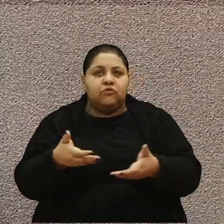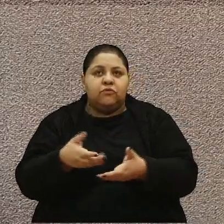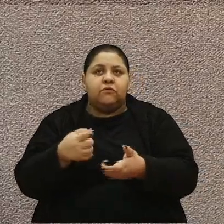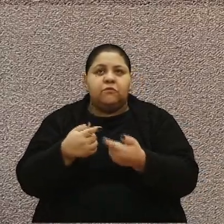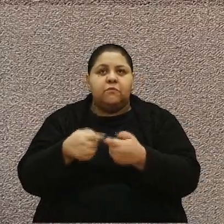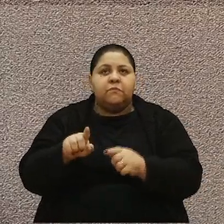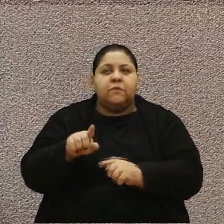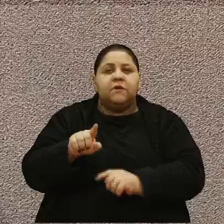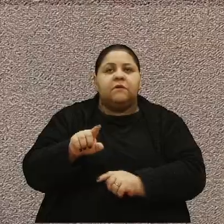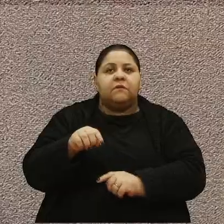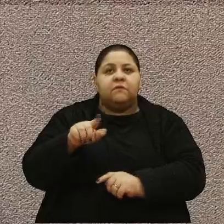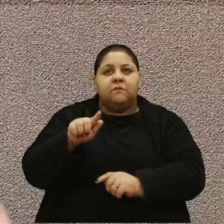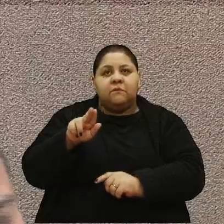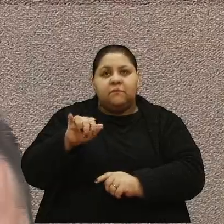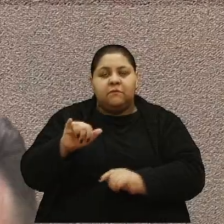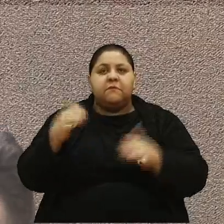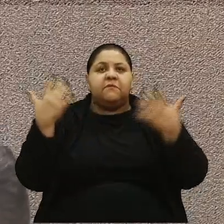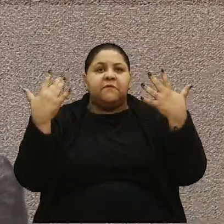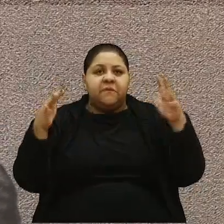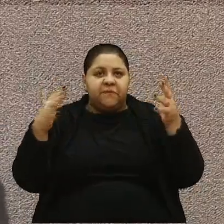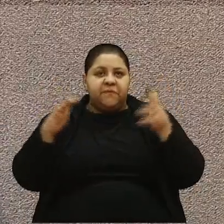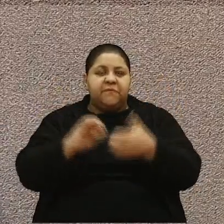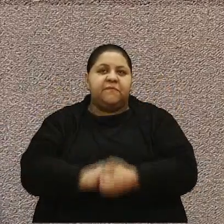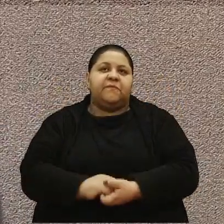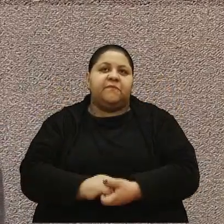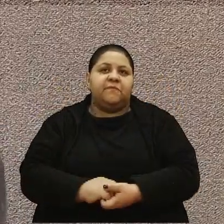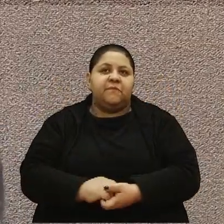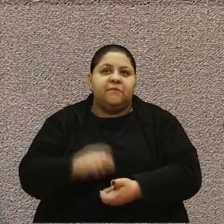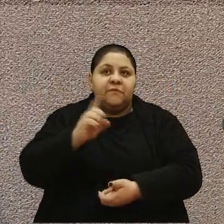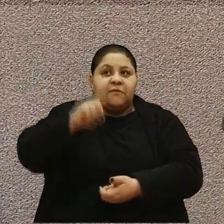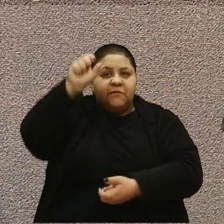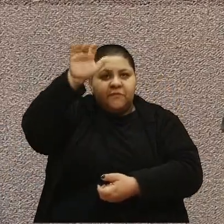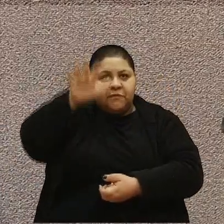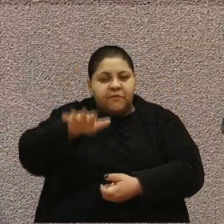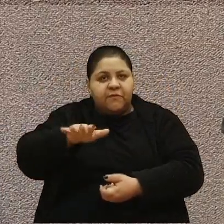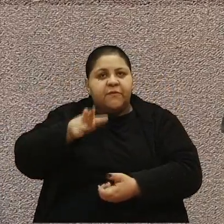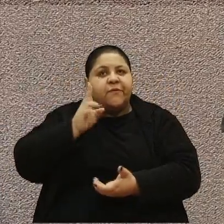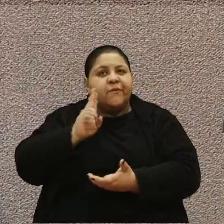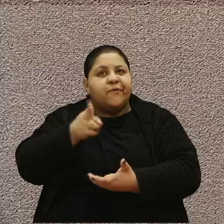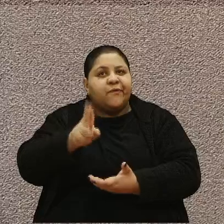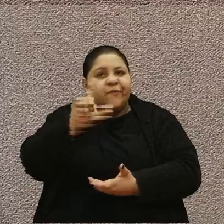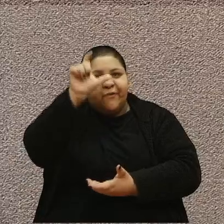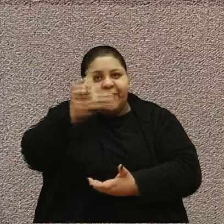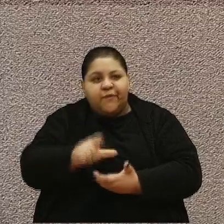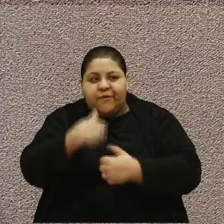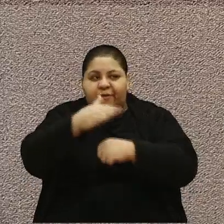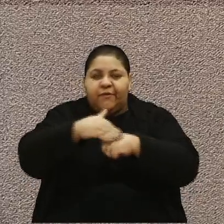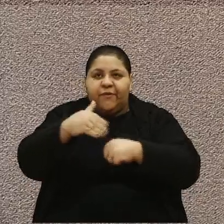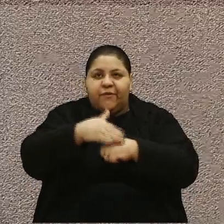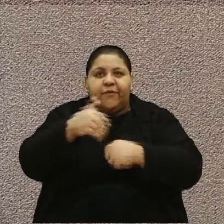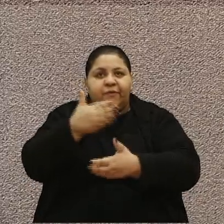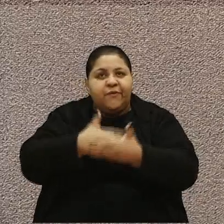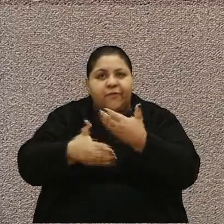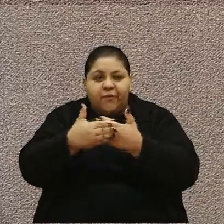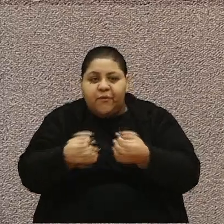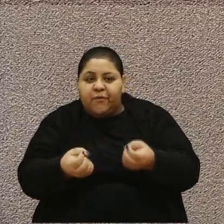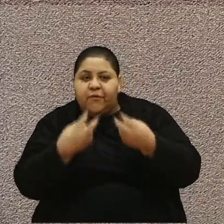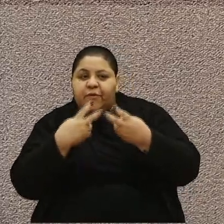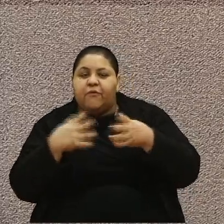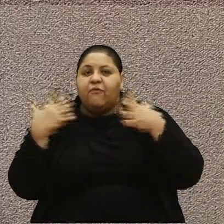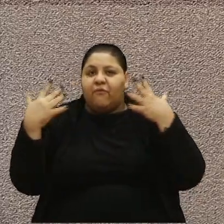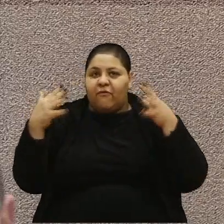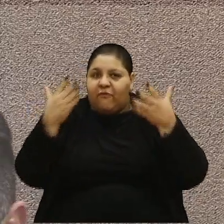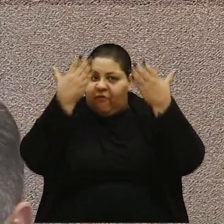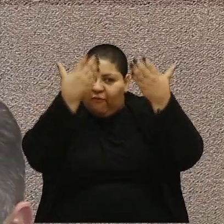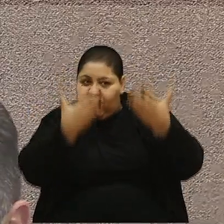Gui, parabéns, bênçãos de Deus, continue sendo essa pessoa querida que todo mundo percebe, tanto que os aplausos aí a